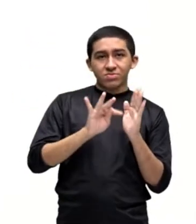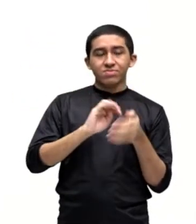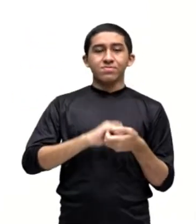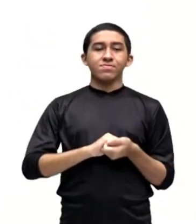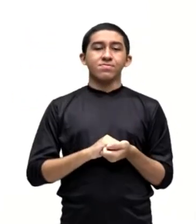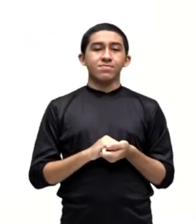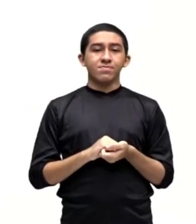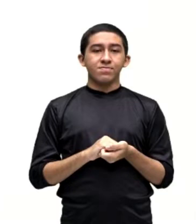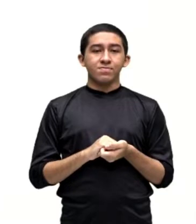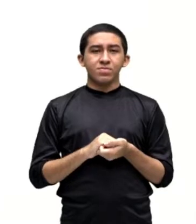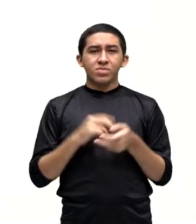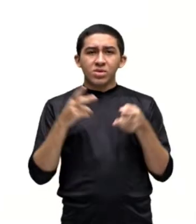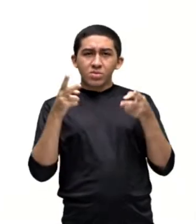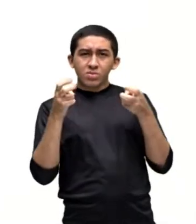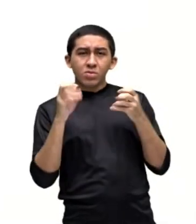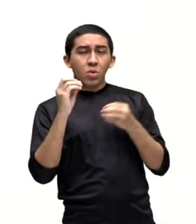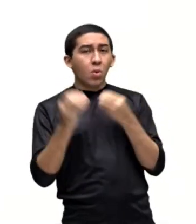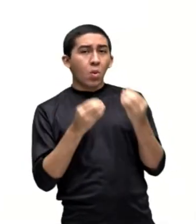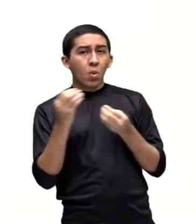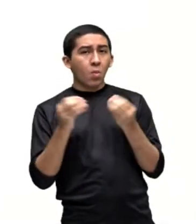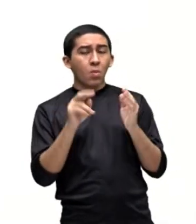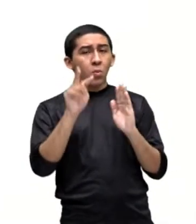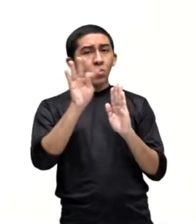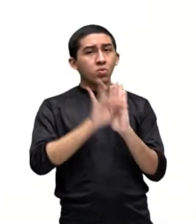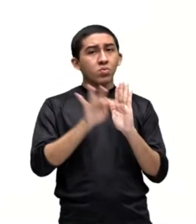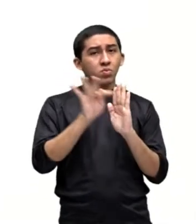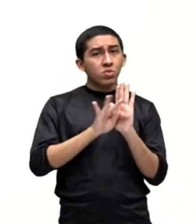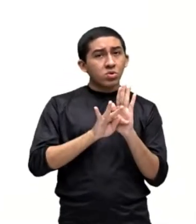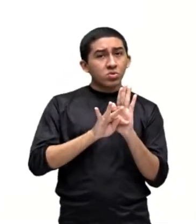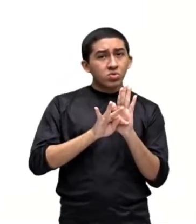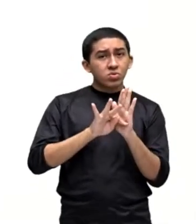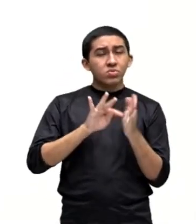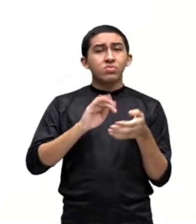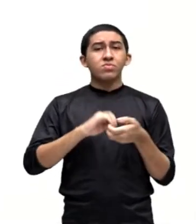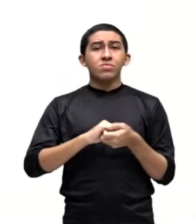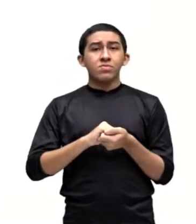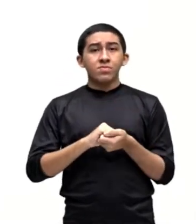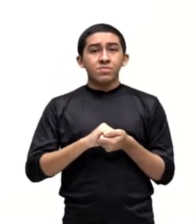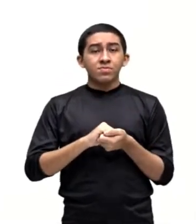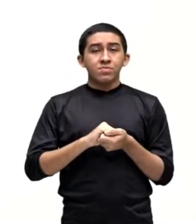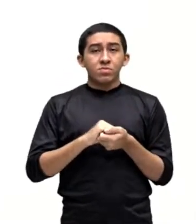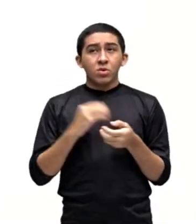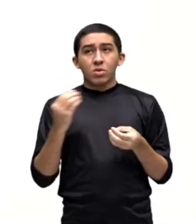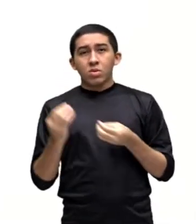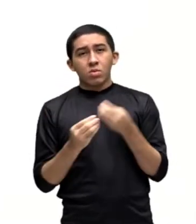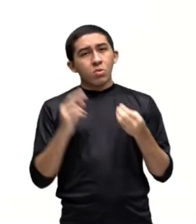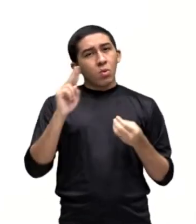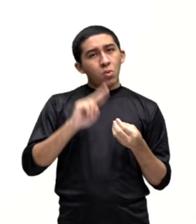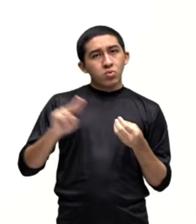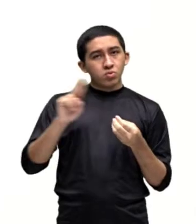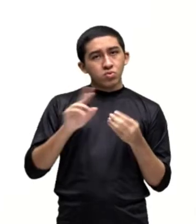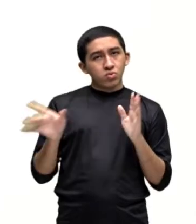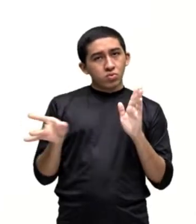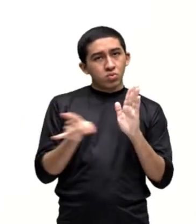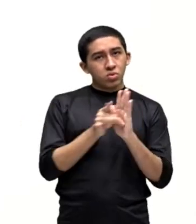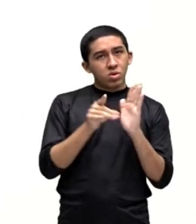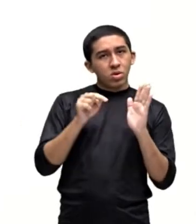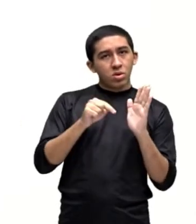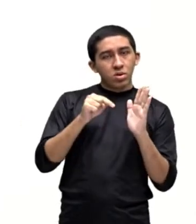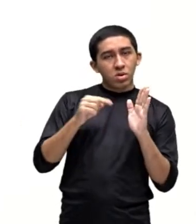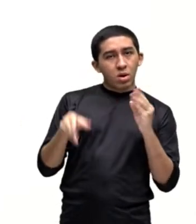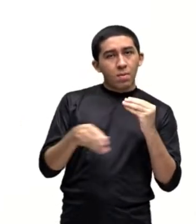efetivamente em um texto, como é que nós podemos personificar, como é que nós podemos atribuir a um elemento, a